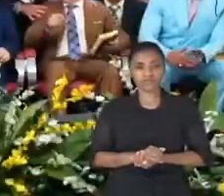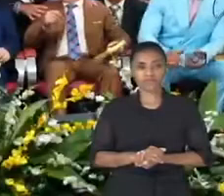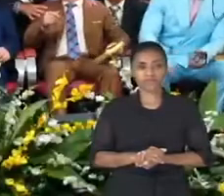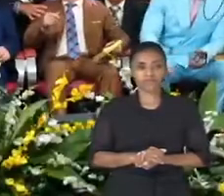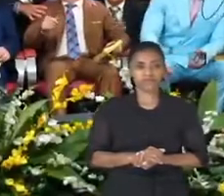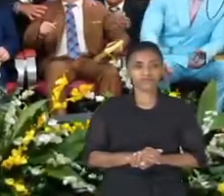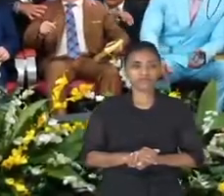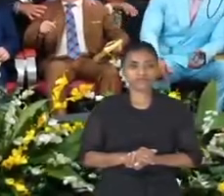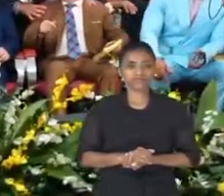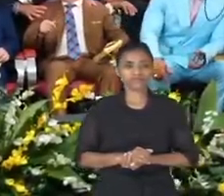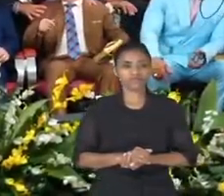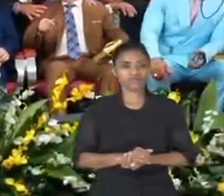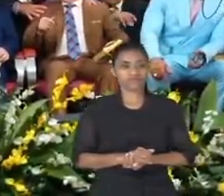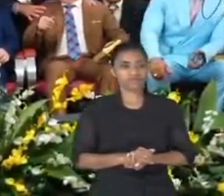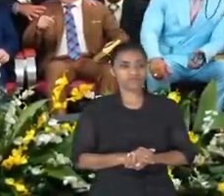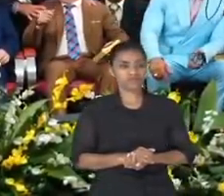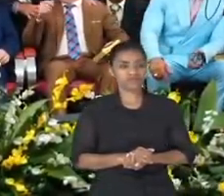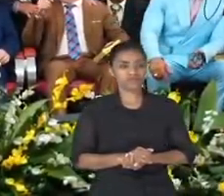mim, tá bom?